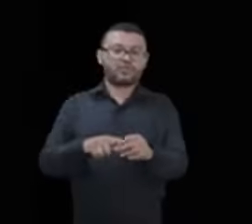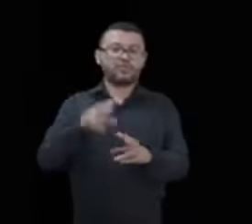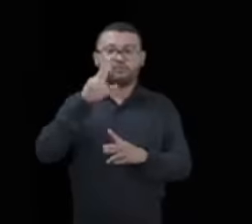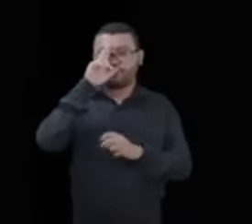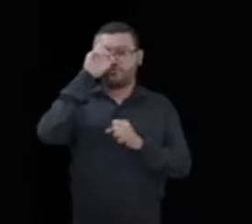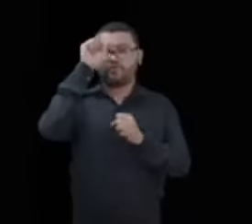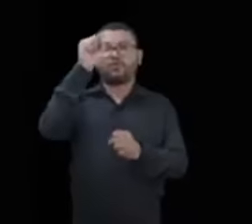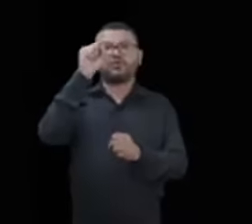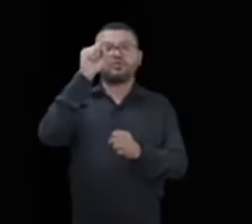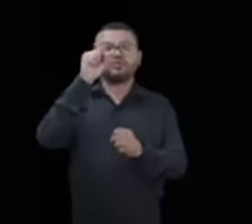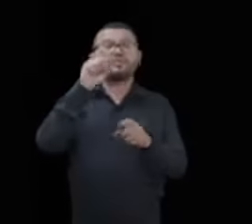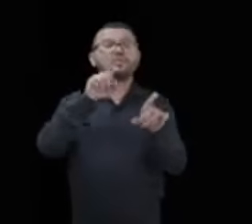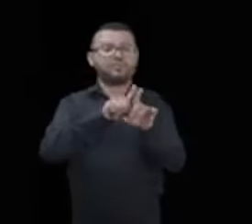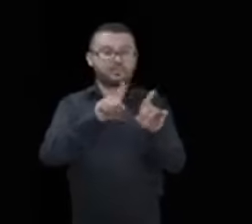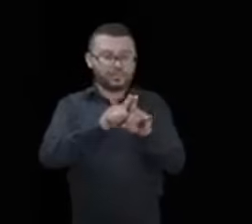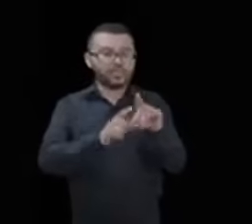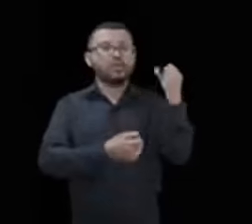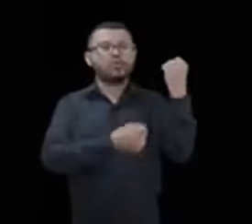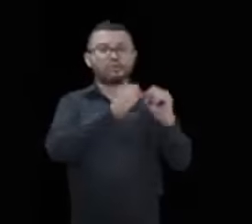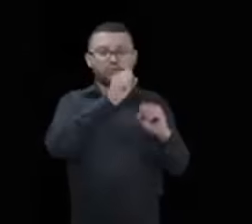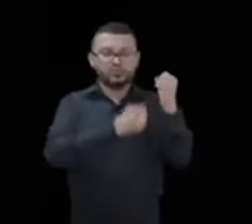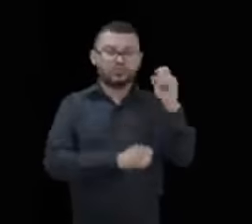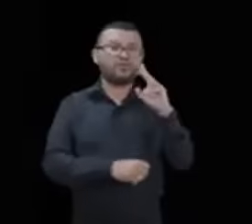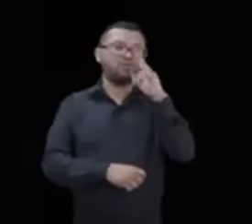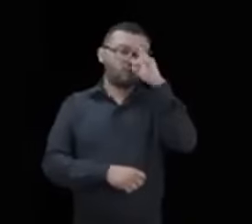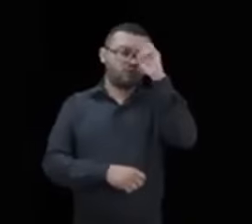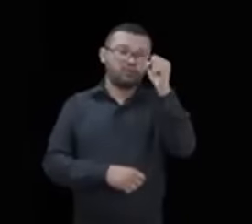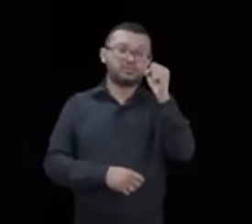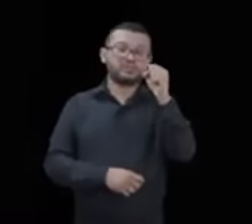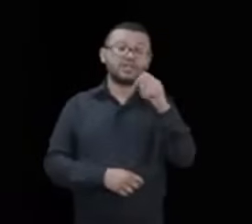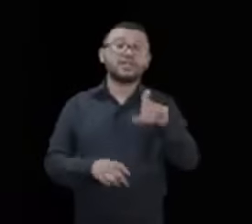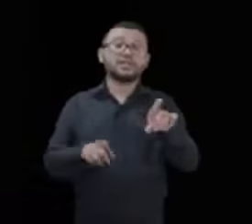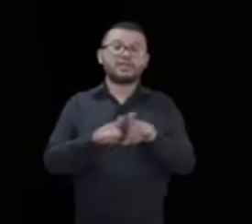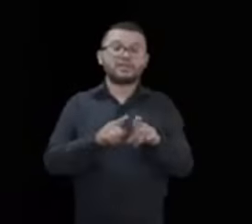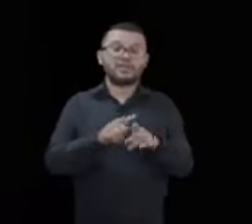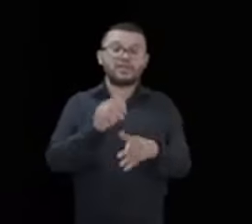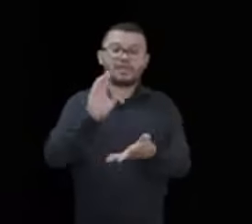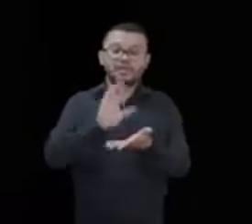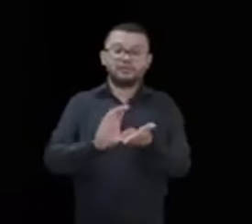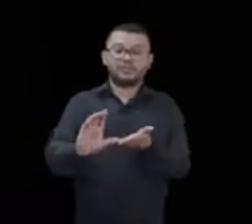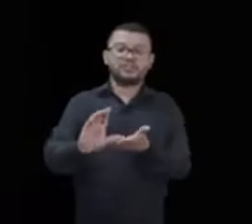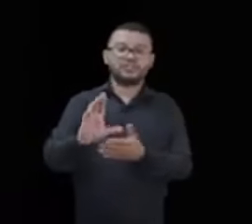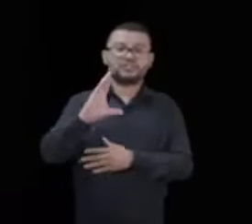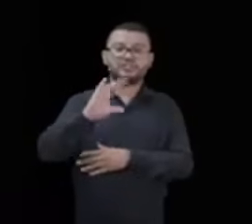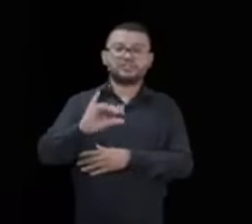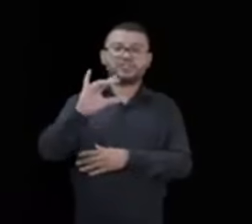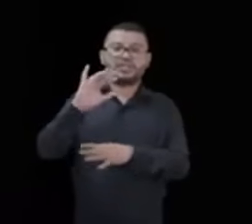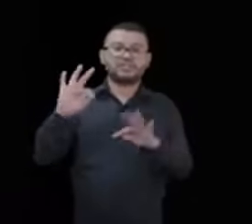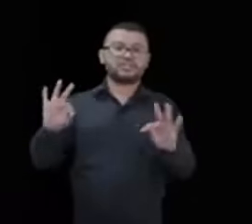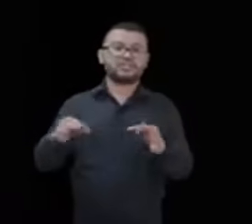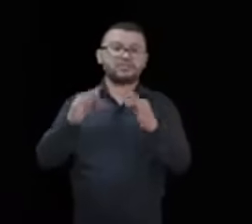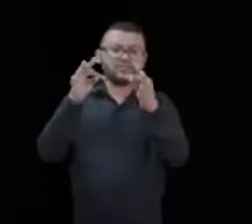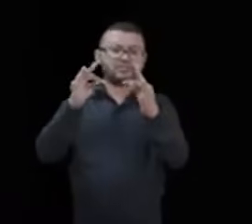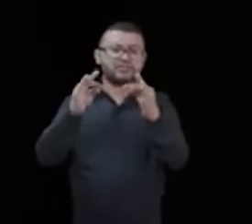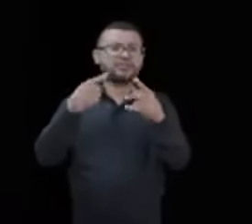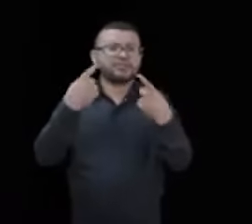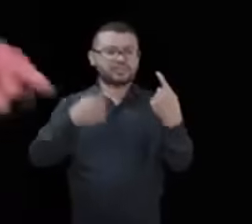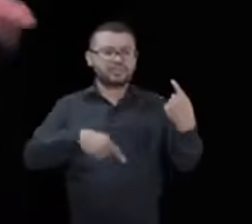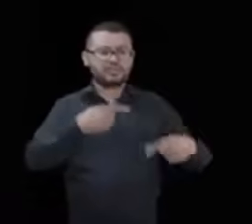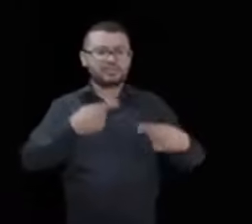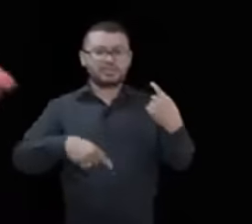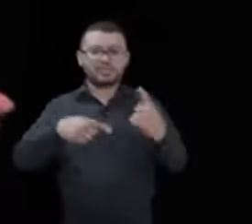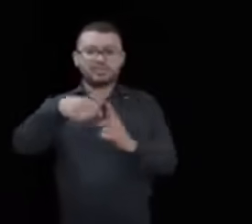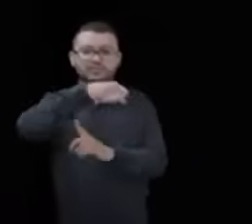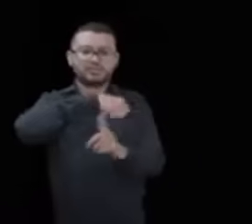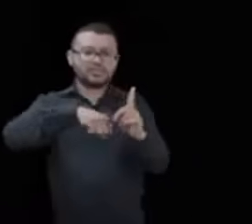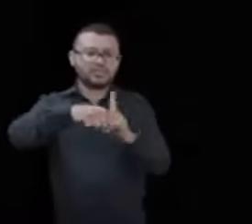se a nossa indústria for forte, se nós investirmos em ciência e tecnologia. Portanto, o PT tem que debater isso com a sociedade brasileira